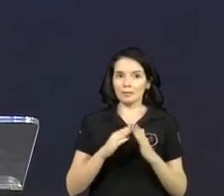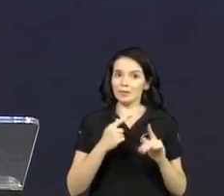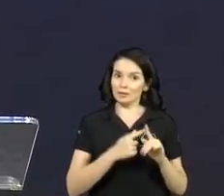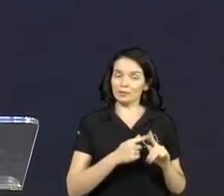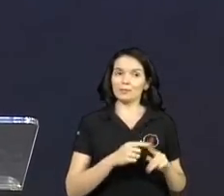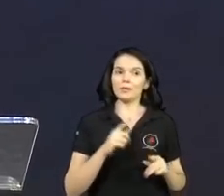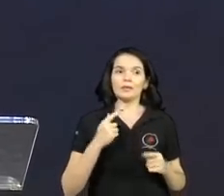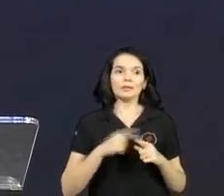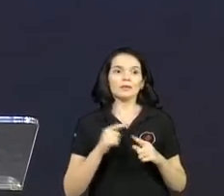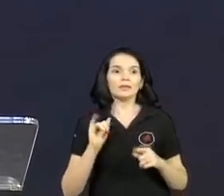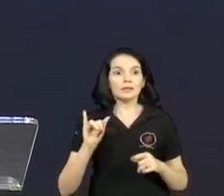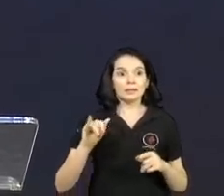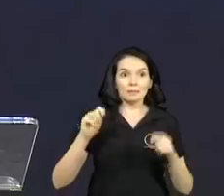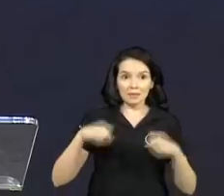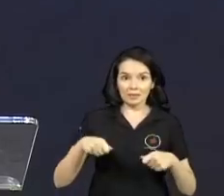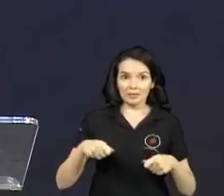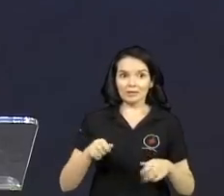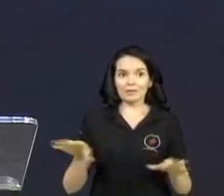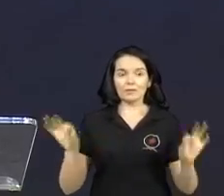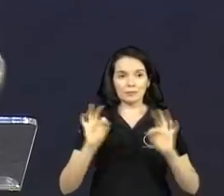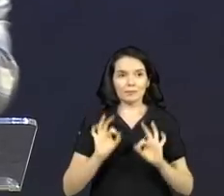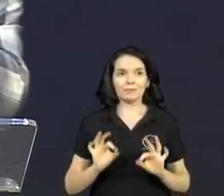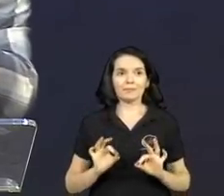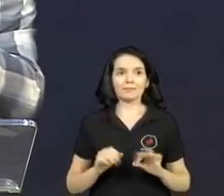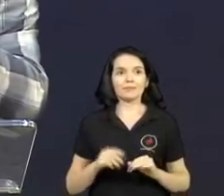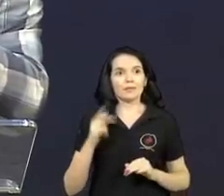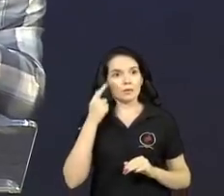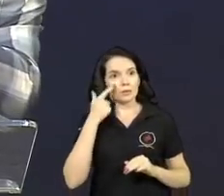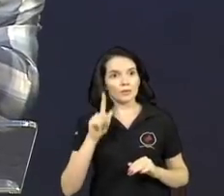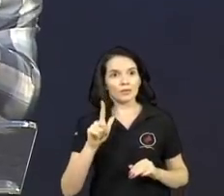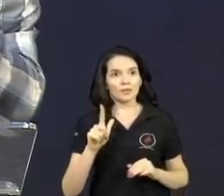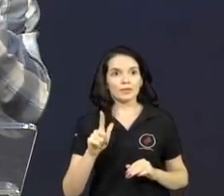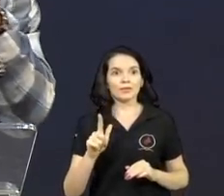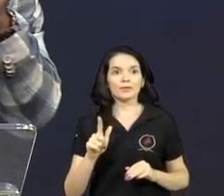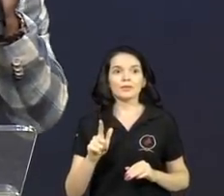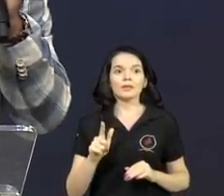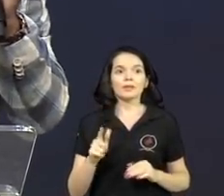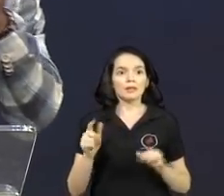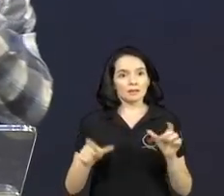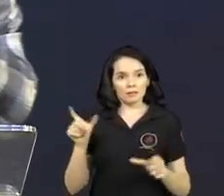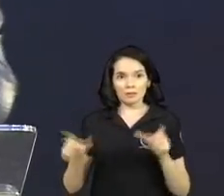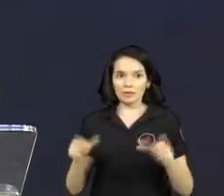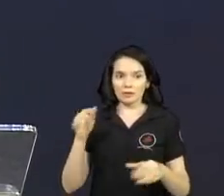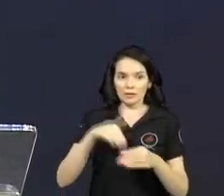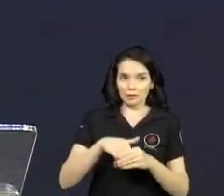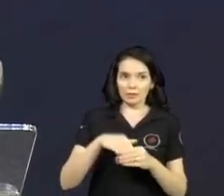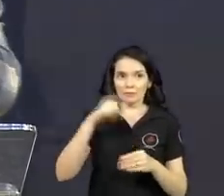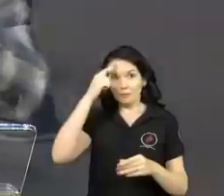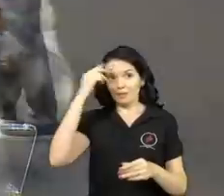capazes de ganhar as pessoas que estão aqui dentro, que dirá que estão lá fora.